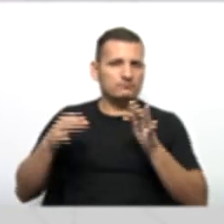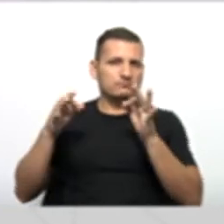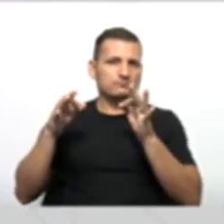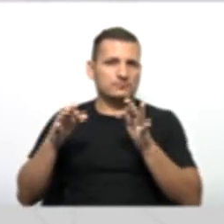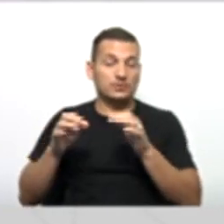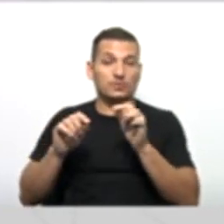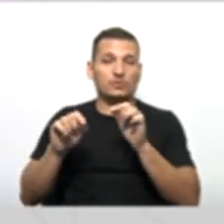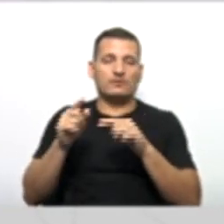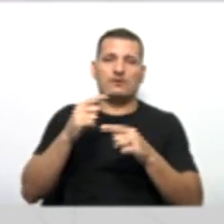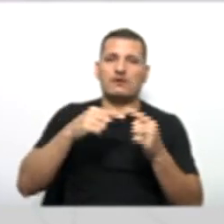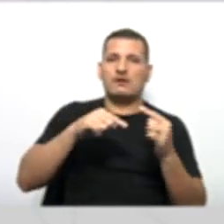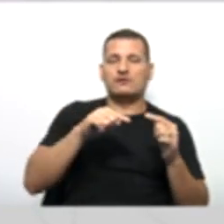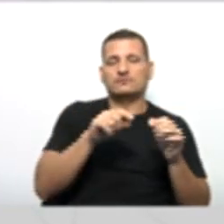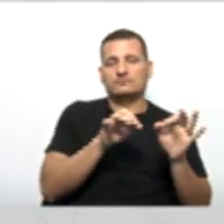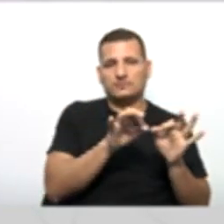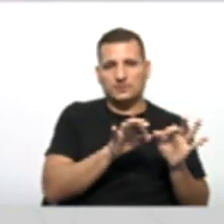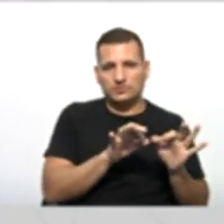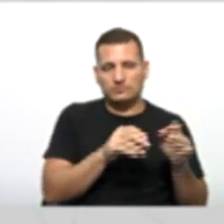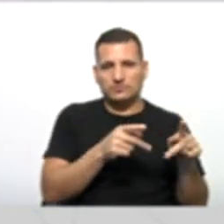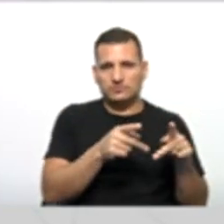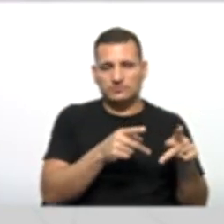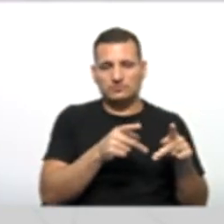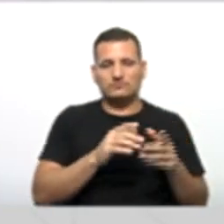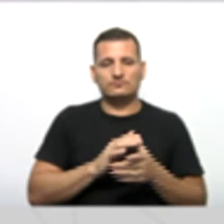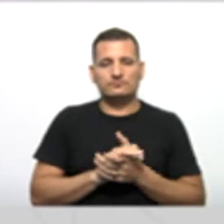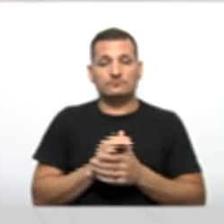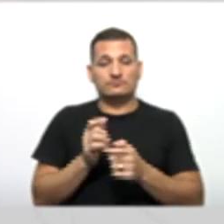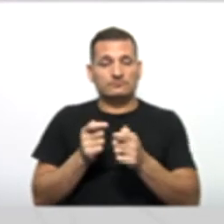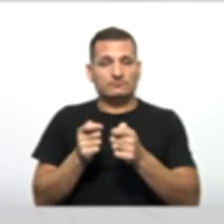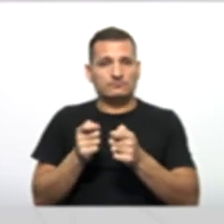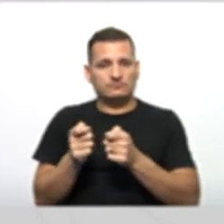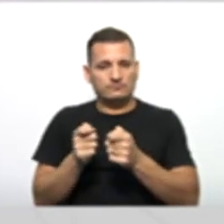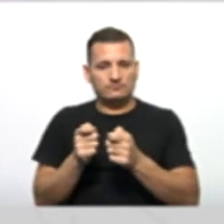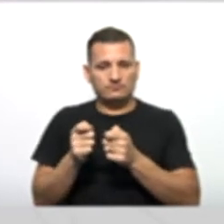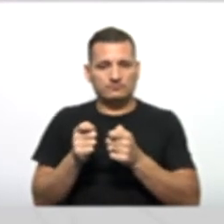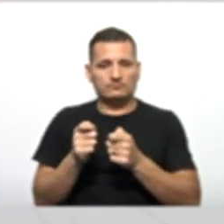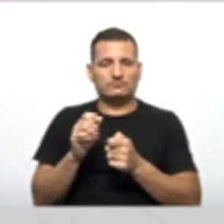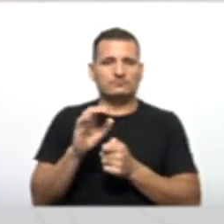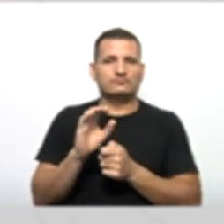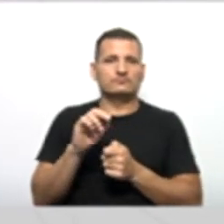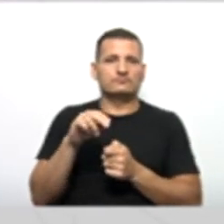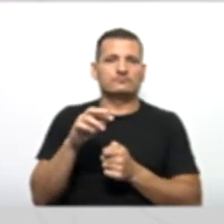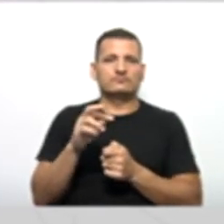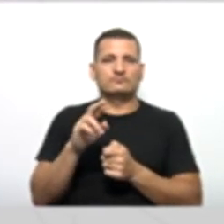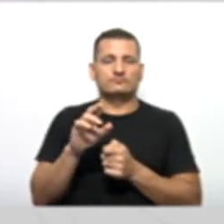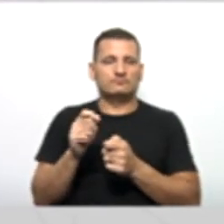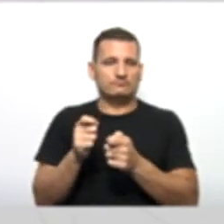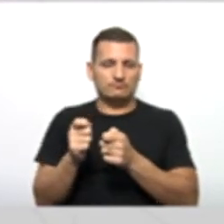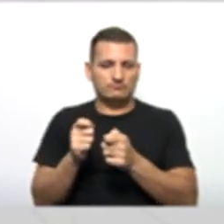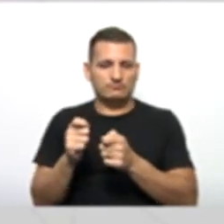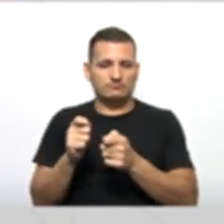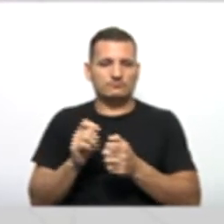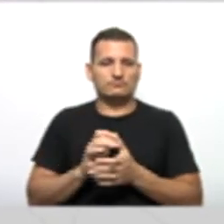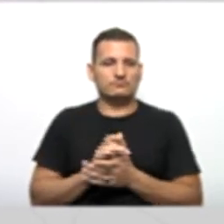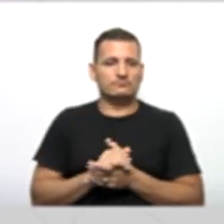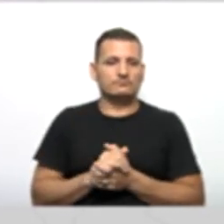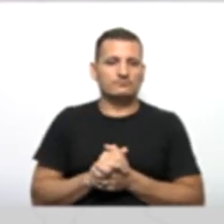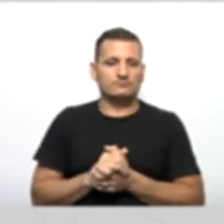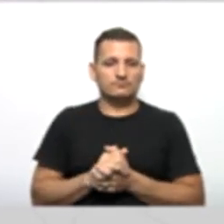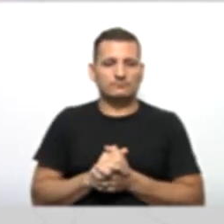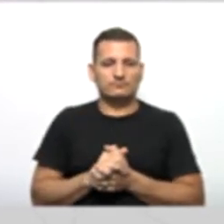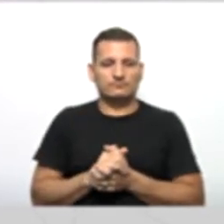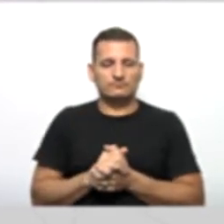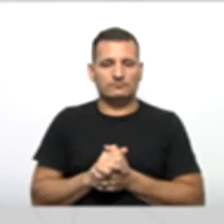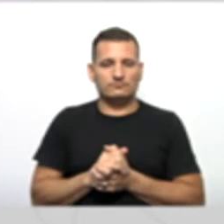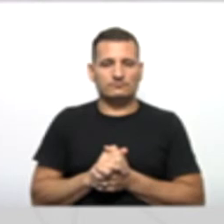foi orçado para o meu projeto. E o controle, né? Opa, se eu gastei mais aqui, acende lá um ponto de interrogação, de exclamação,